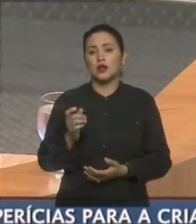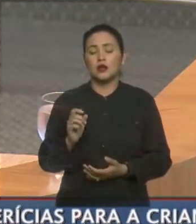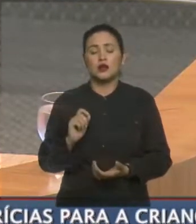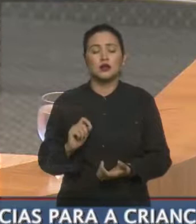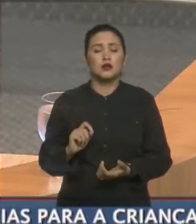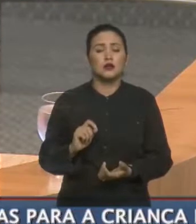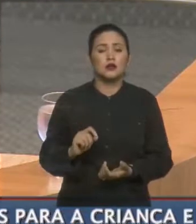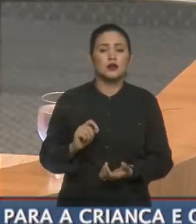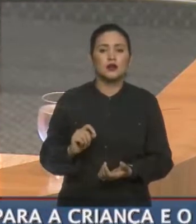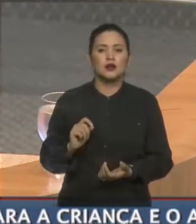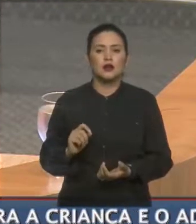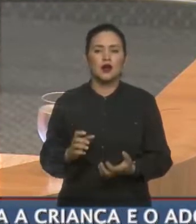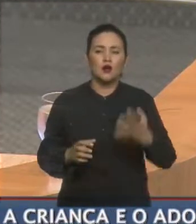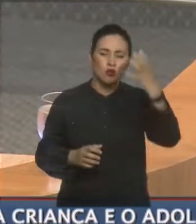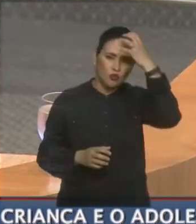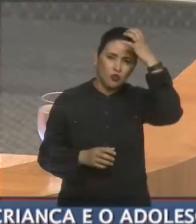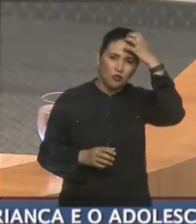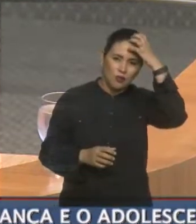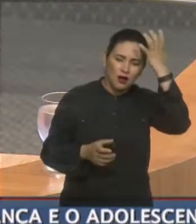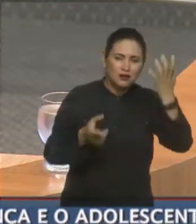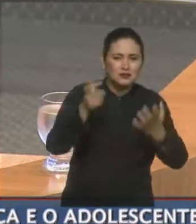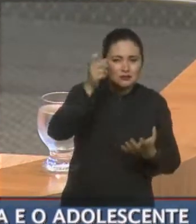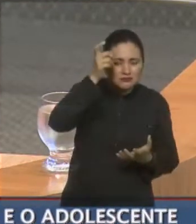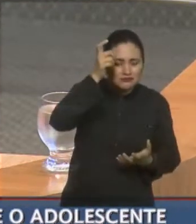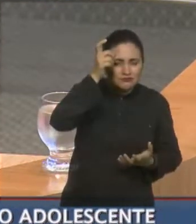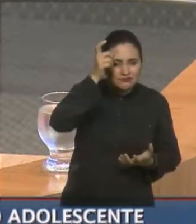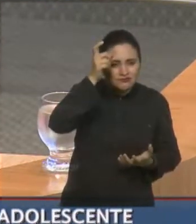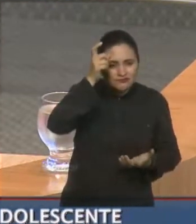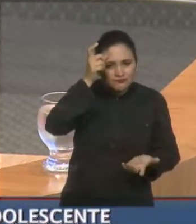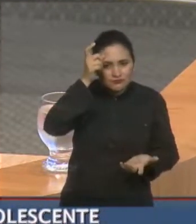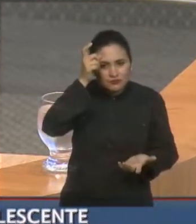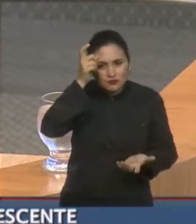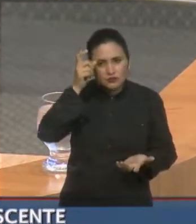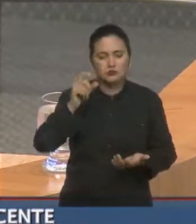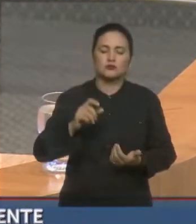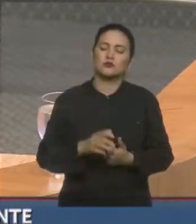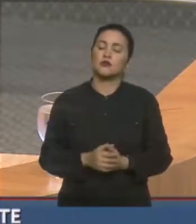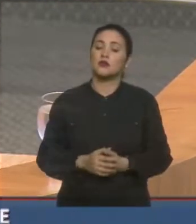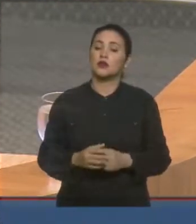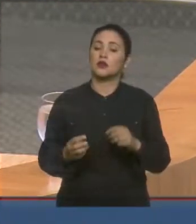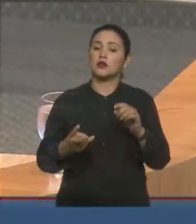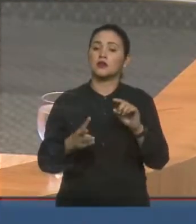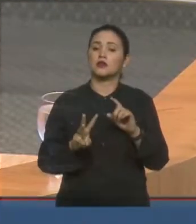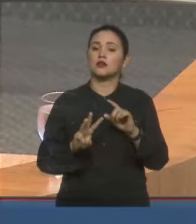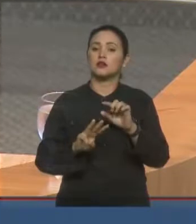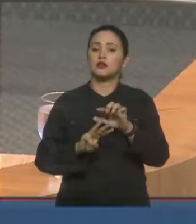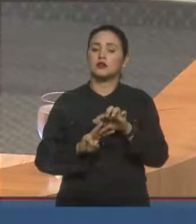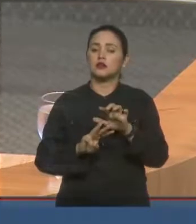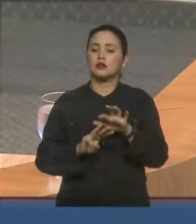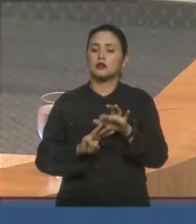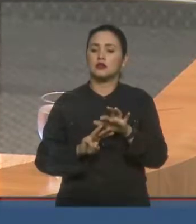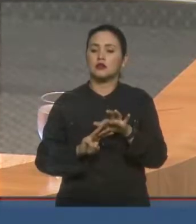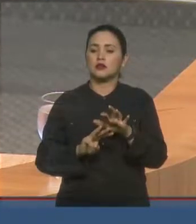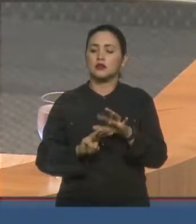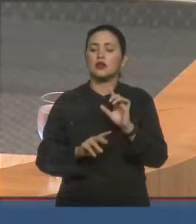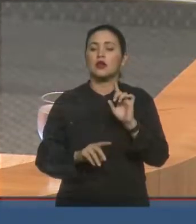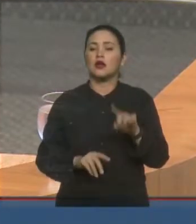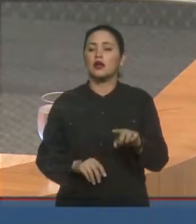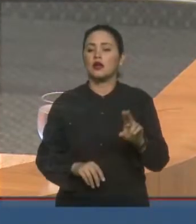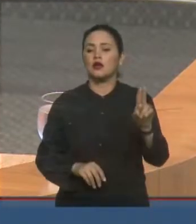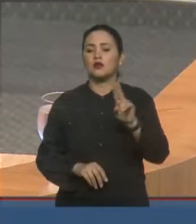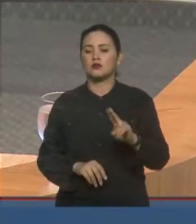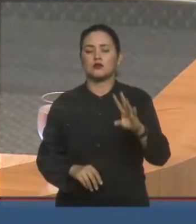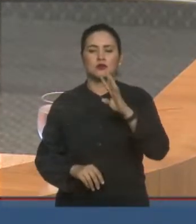que era fundamental. E a terceira, que era exatamente, que eu diria, que era exatamente de aplicação do conhecimento,